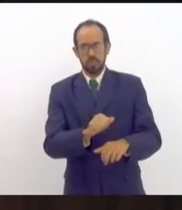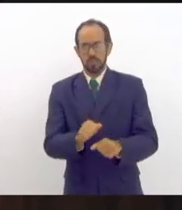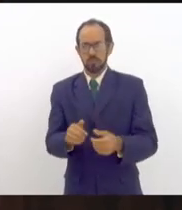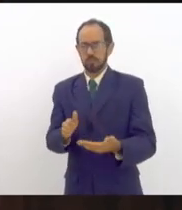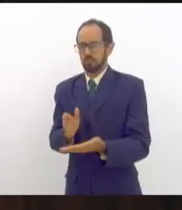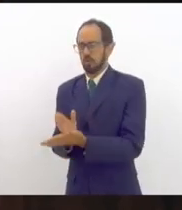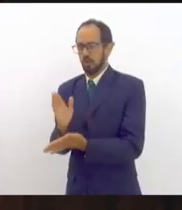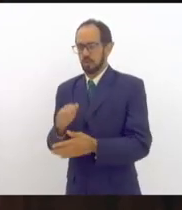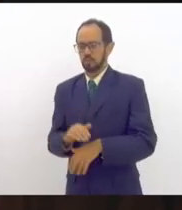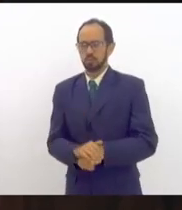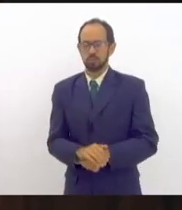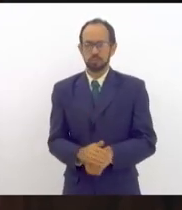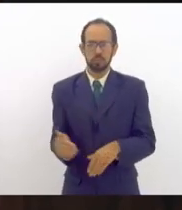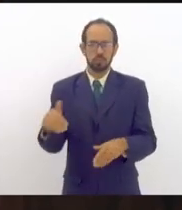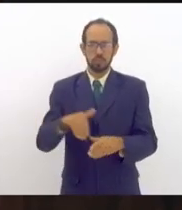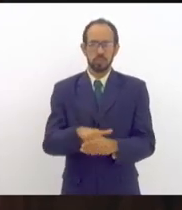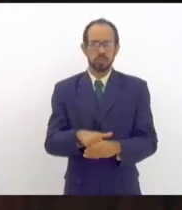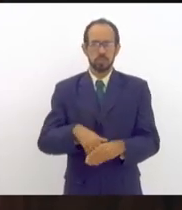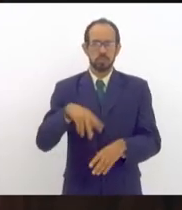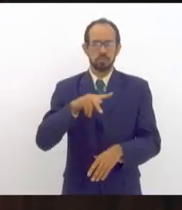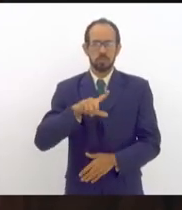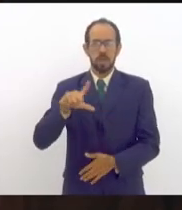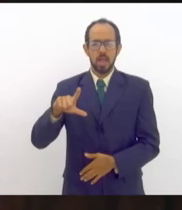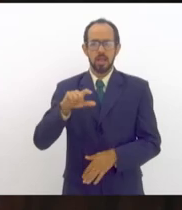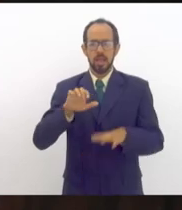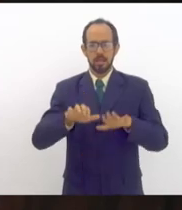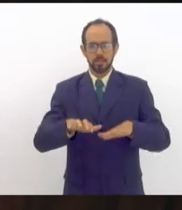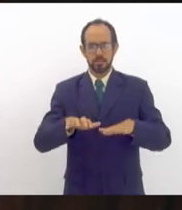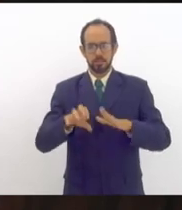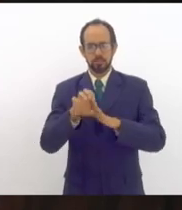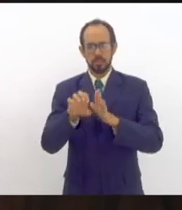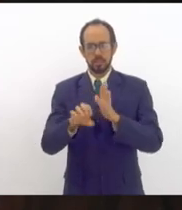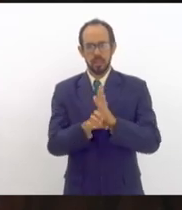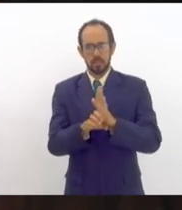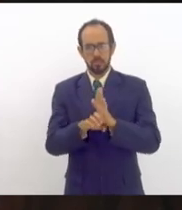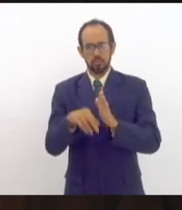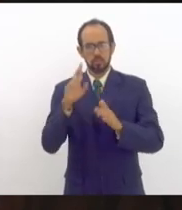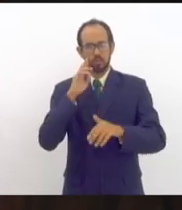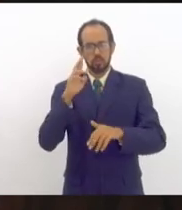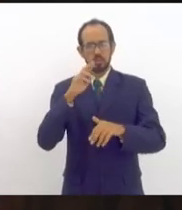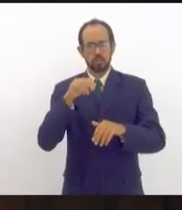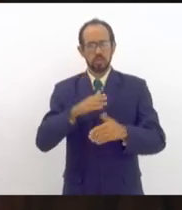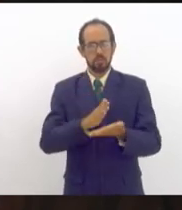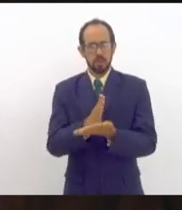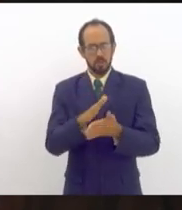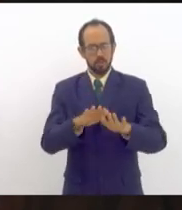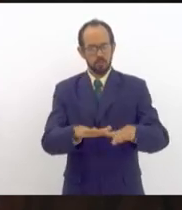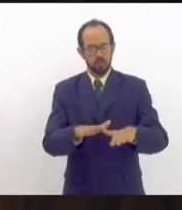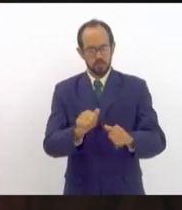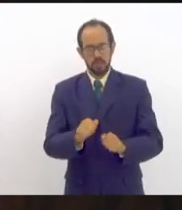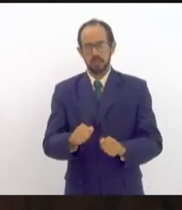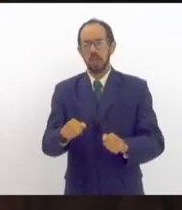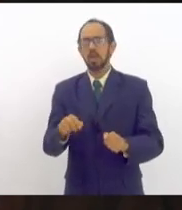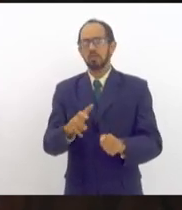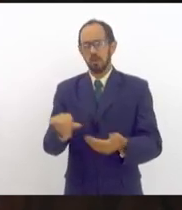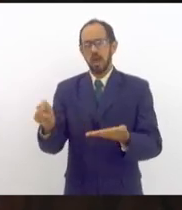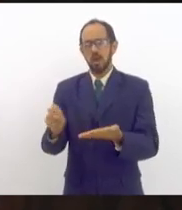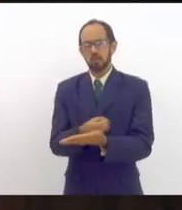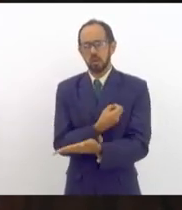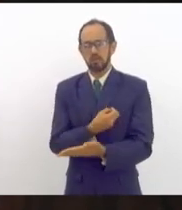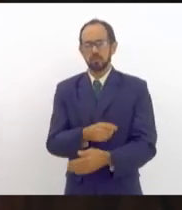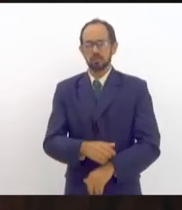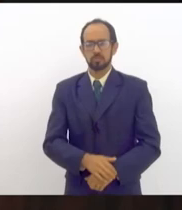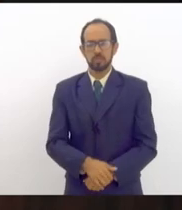votação projeto assim emendado senhores que a própria mãe dele como estão aprovado vai autógrafo